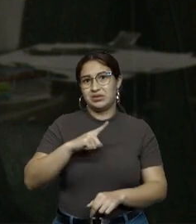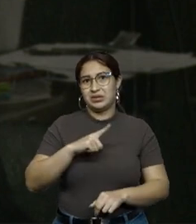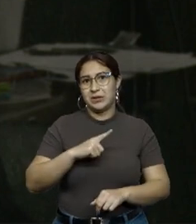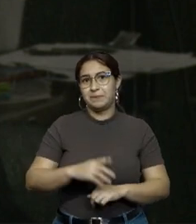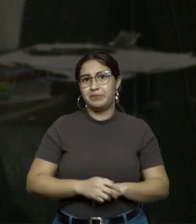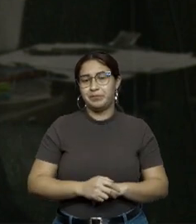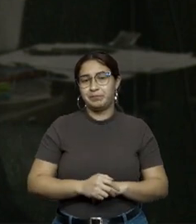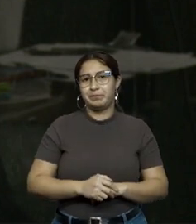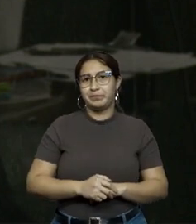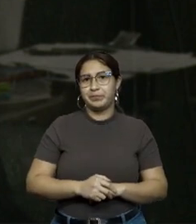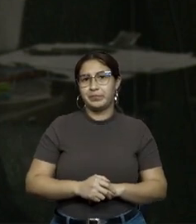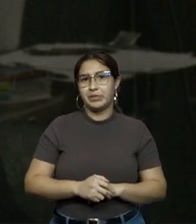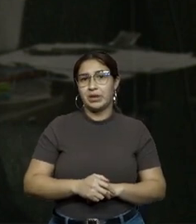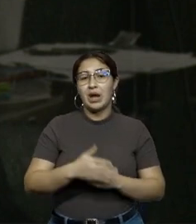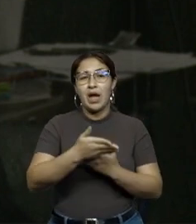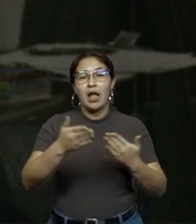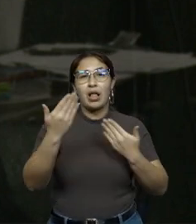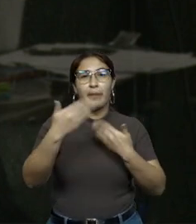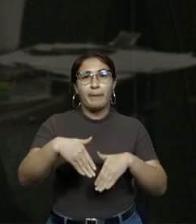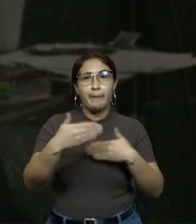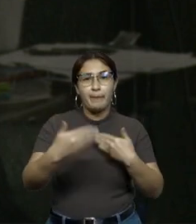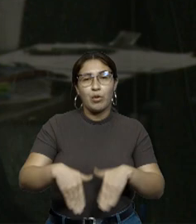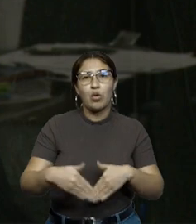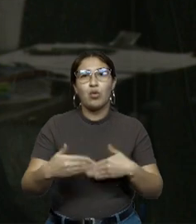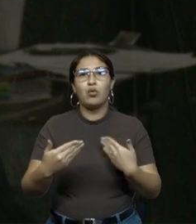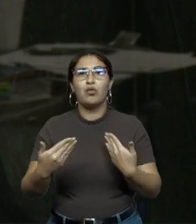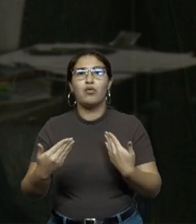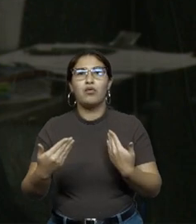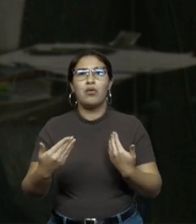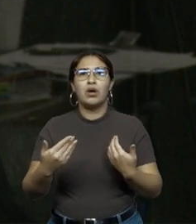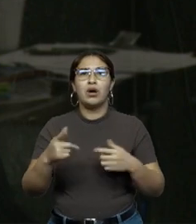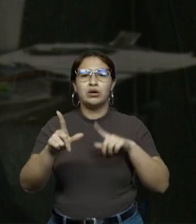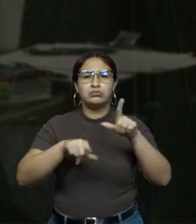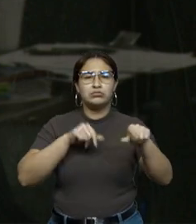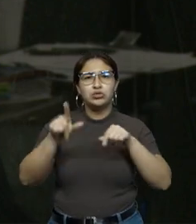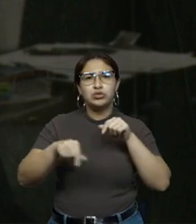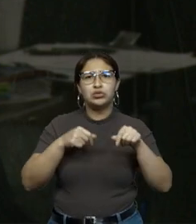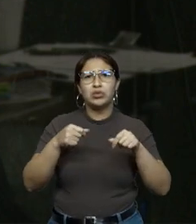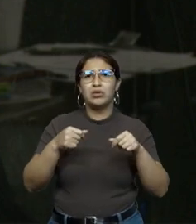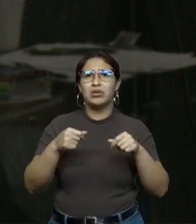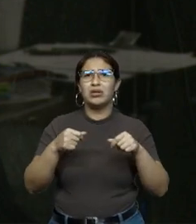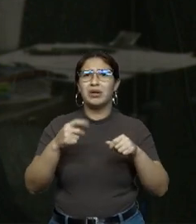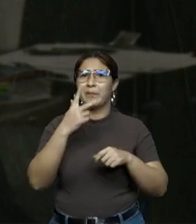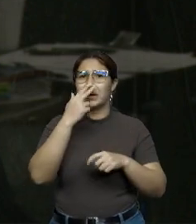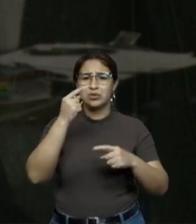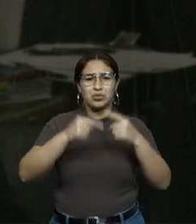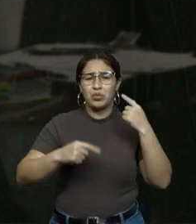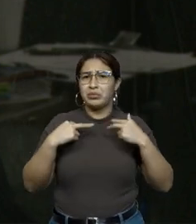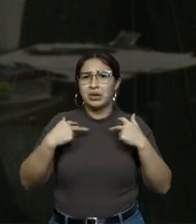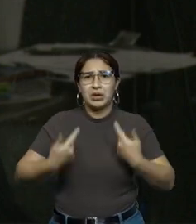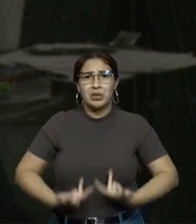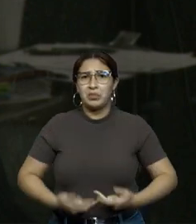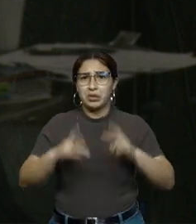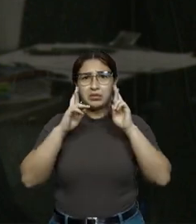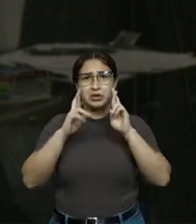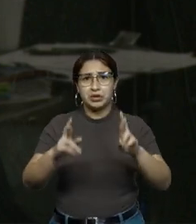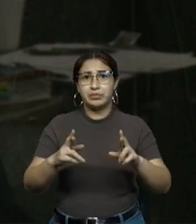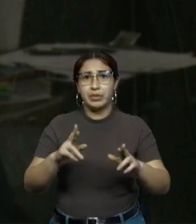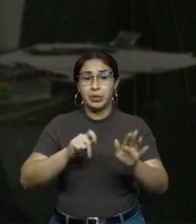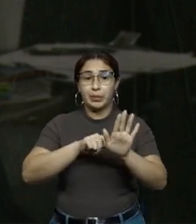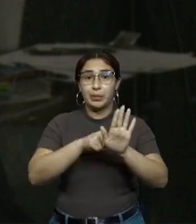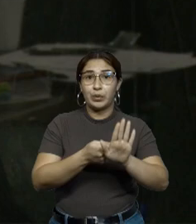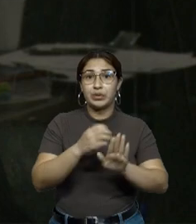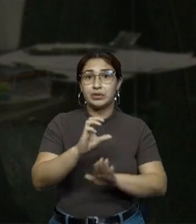condição das provas a condição do tratamento na escolha é desumana os bloqueios de CPF